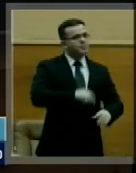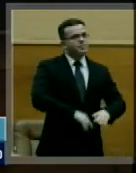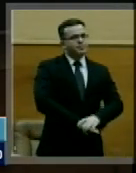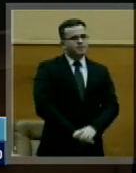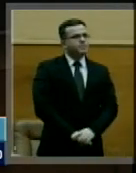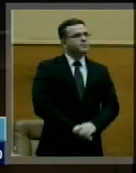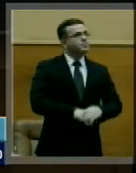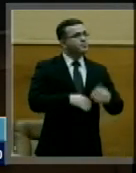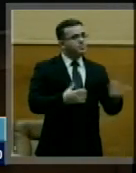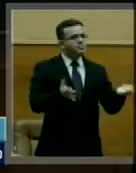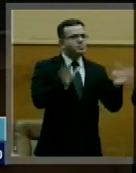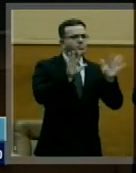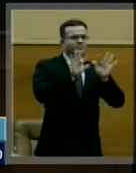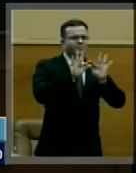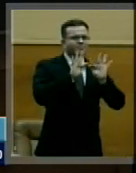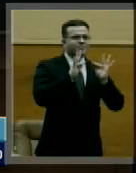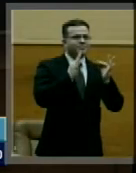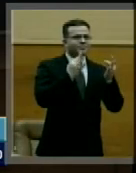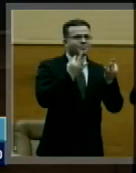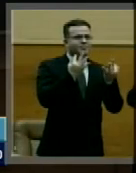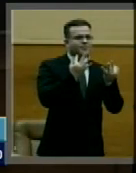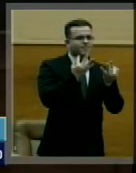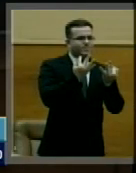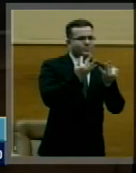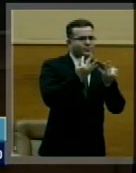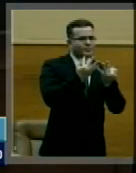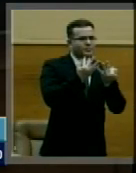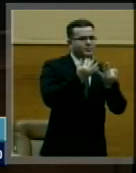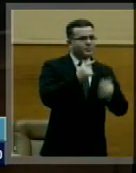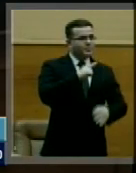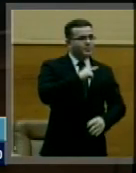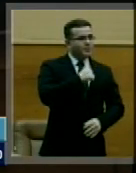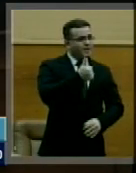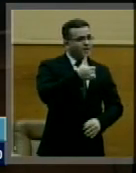Uma família de 10 filhos.